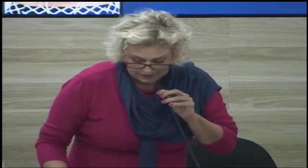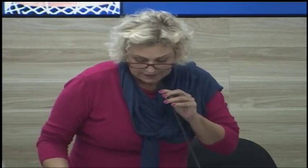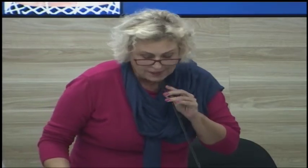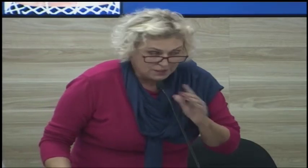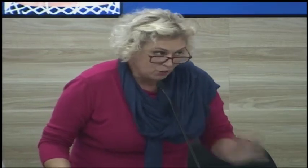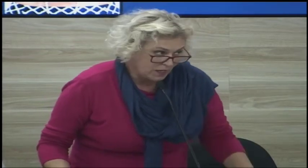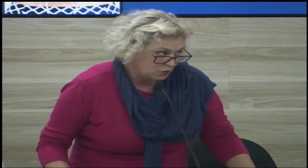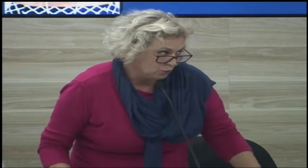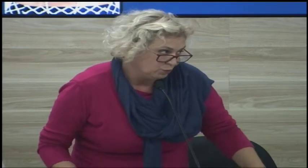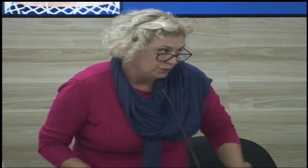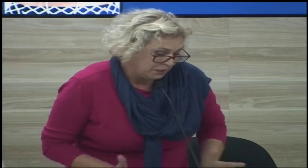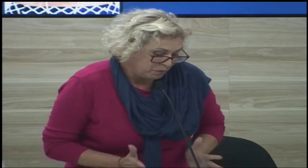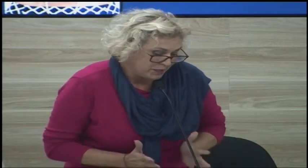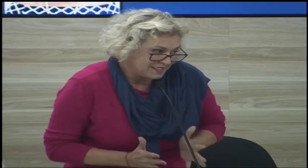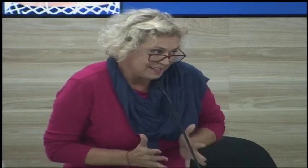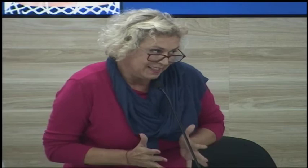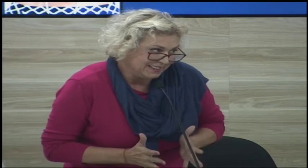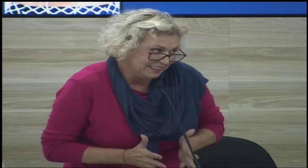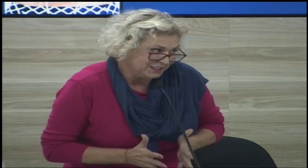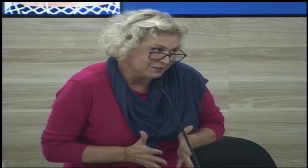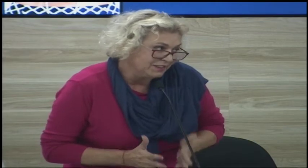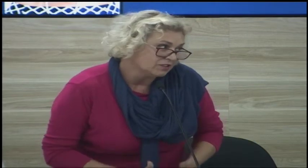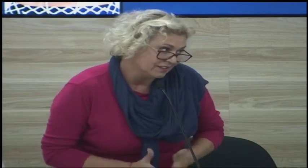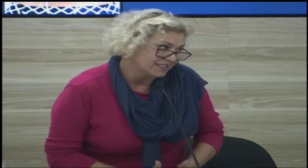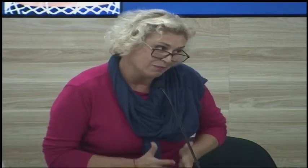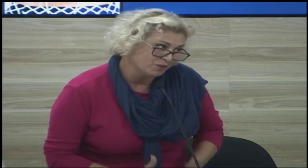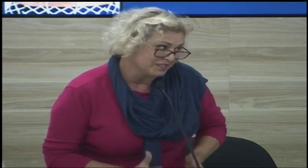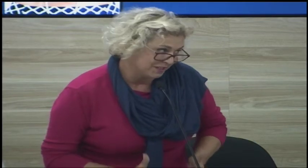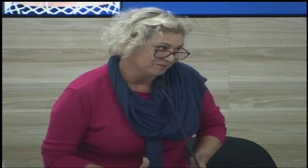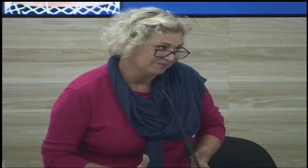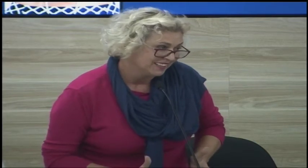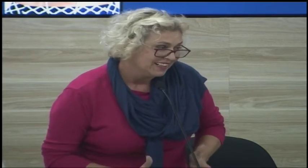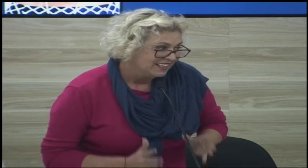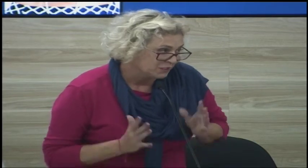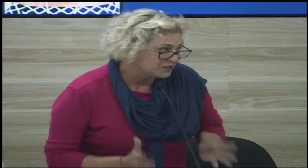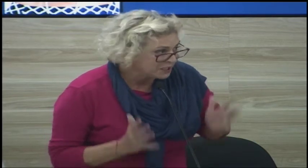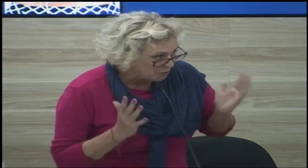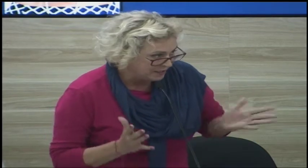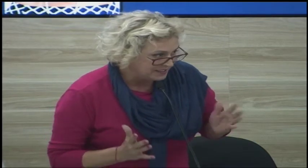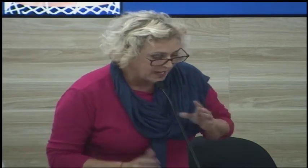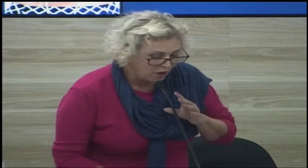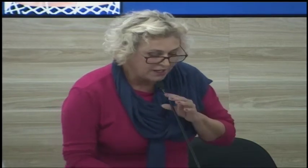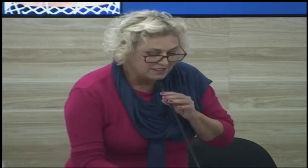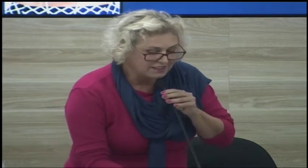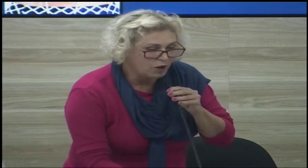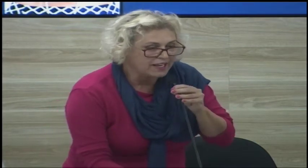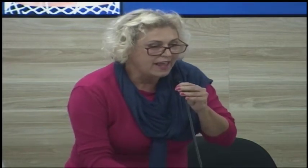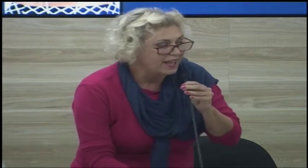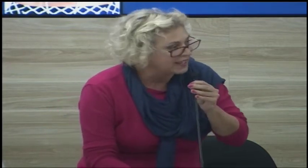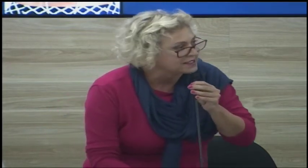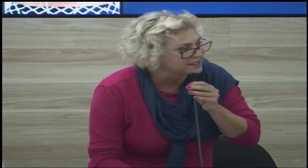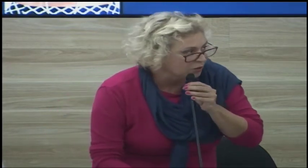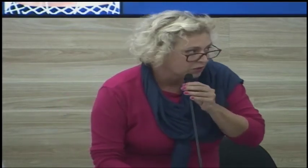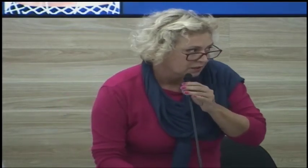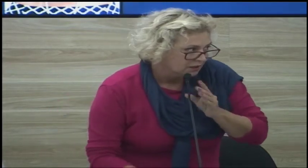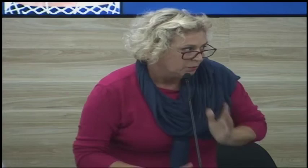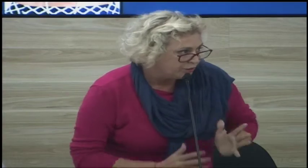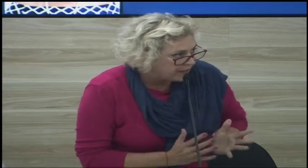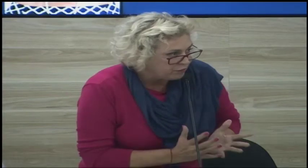de um assunto que pode ser entendido dentro dessa ação então senhores há horas na hora da redação